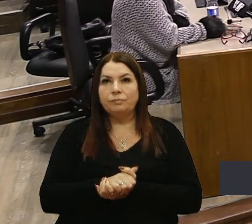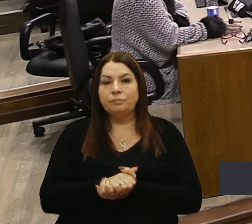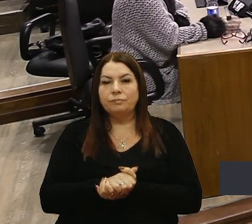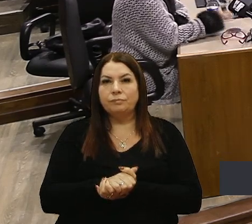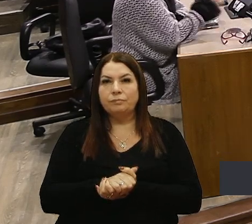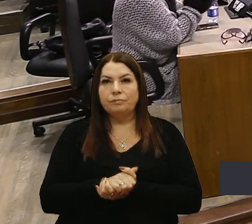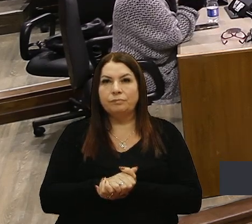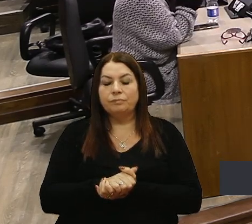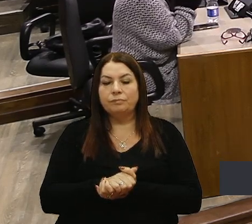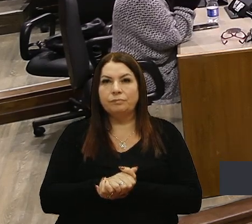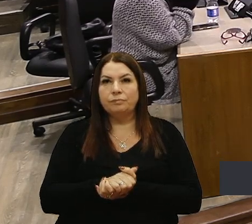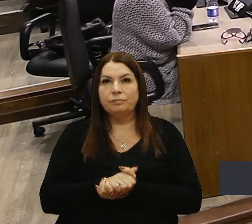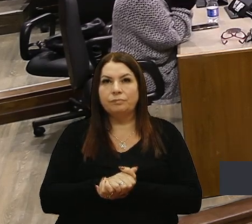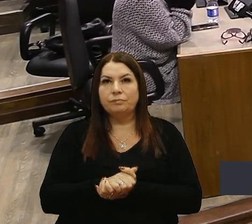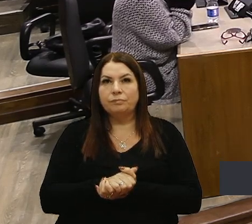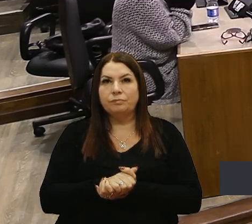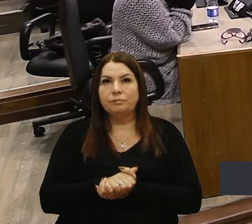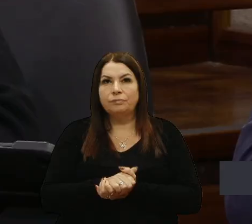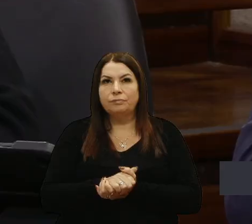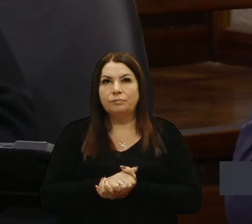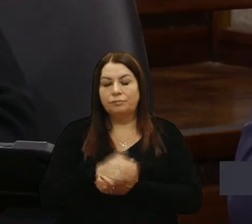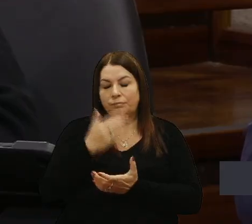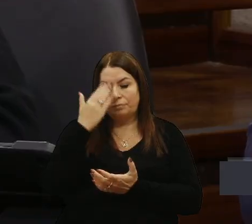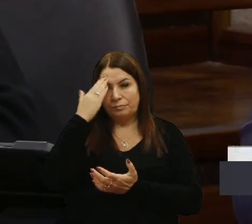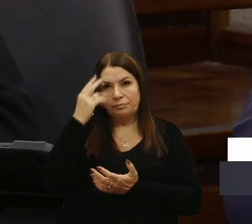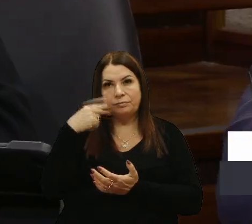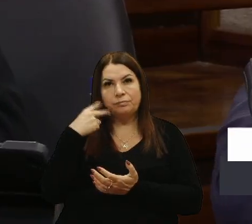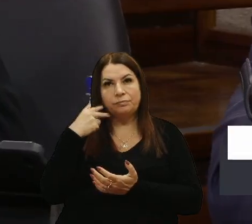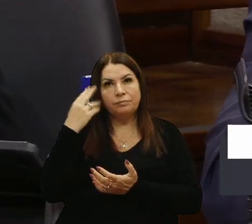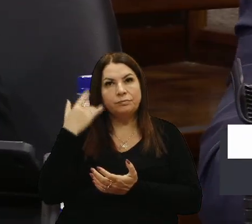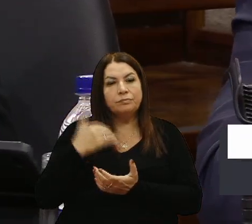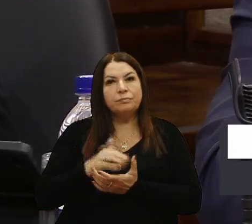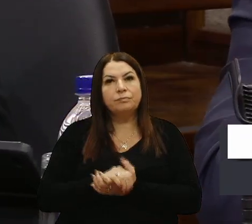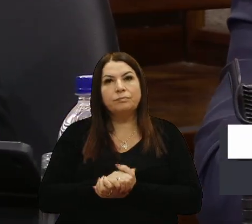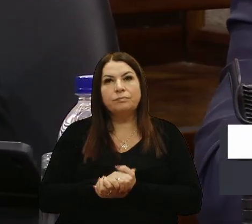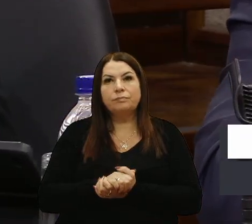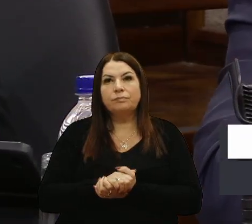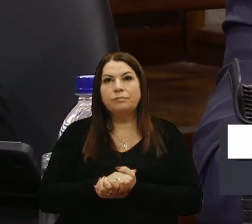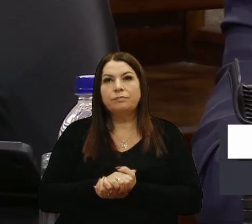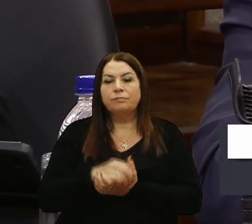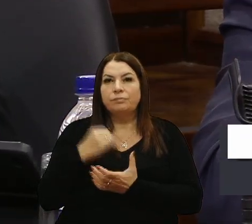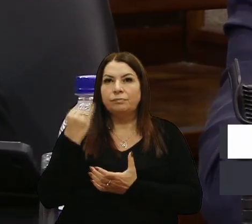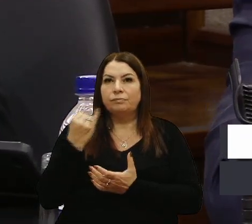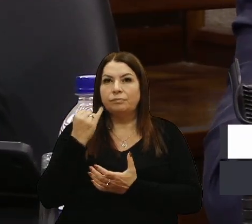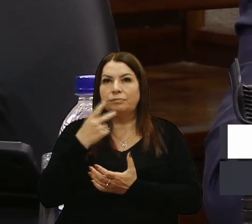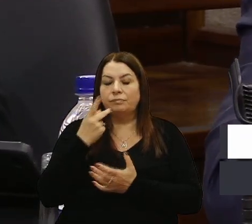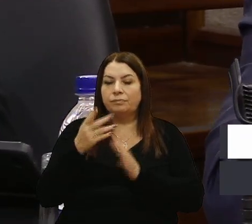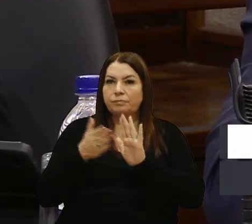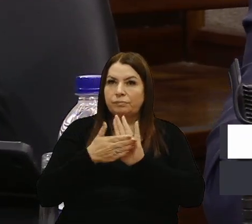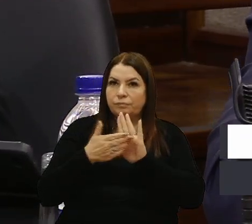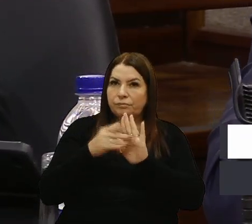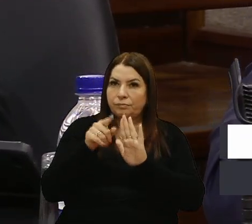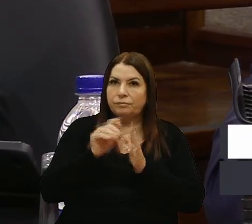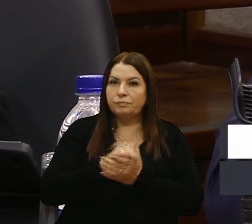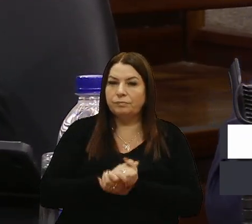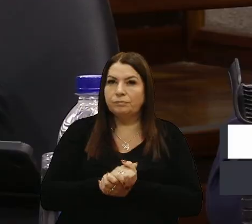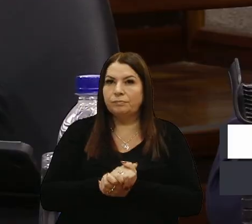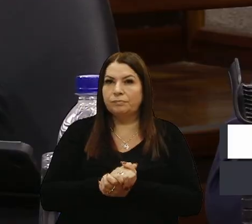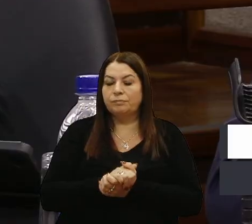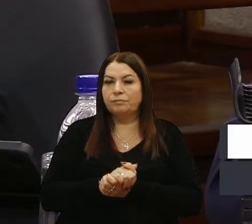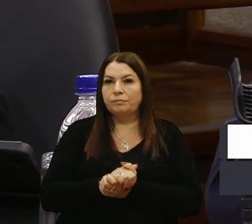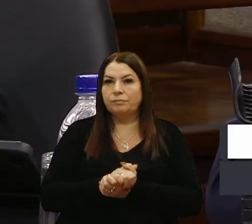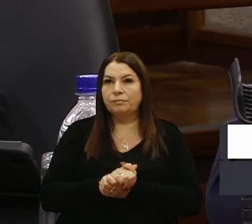Obrigado, vereadora Day. Obrigado, vereadora Daiane Mello. Muito importante essa pauta